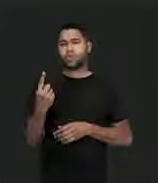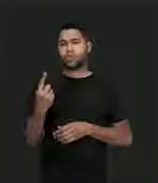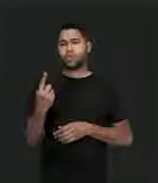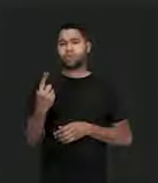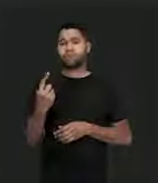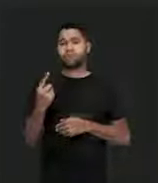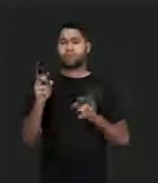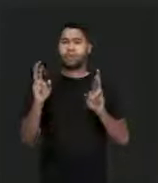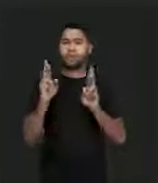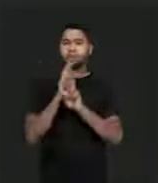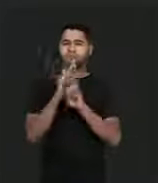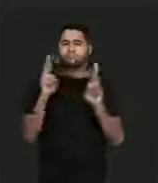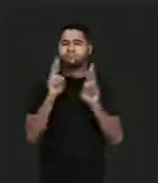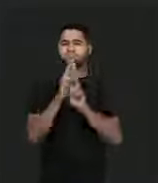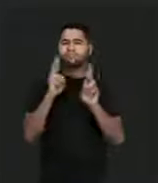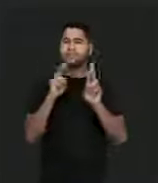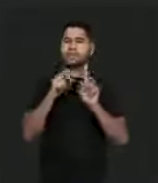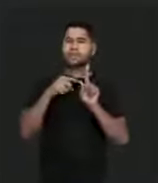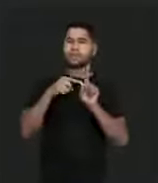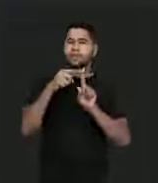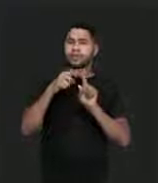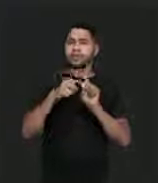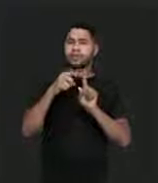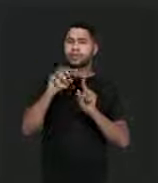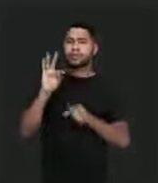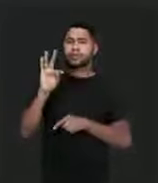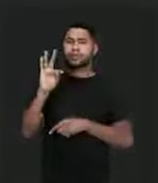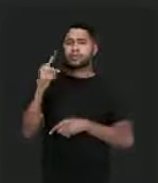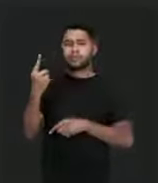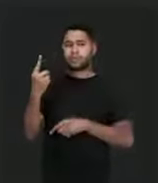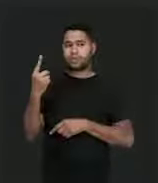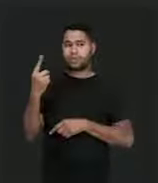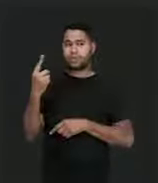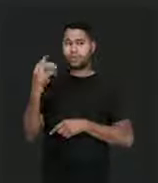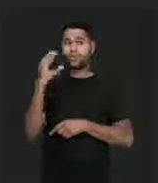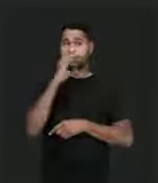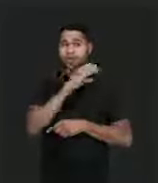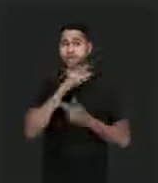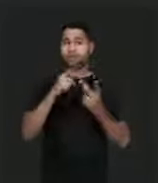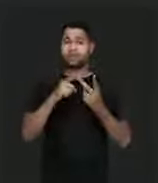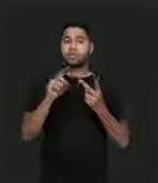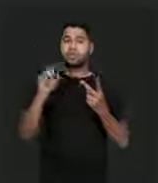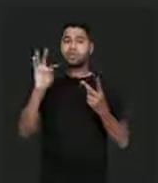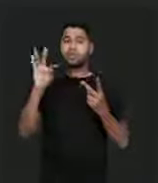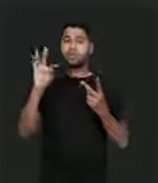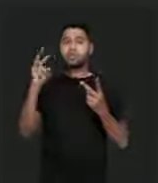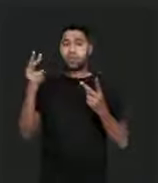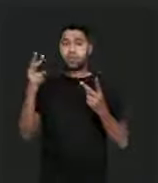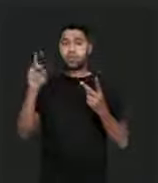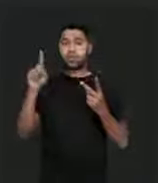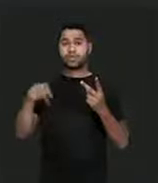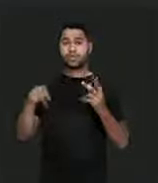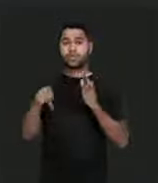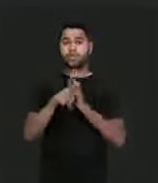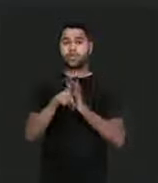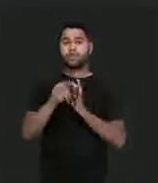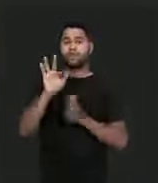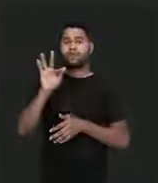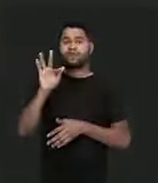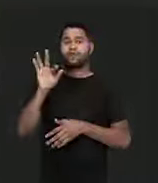e relaciona-se com as temperaturas T1 da fonte quente e T2 da fonte